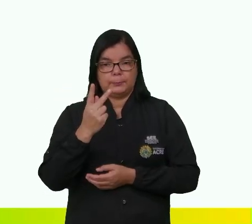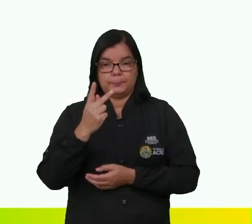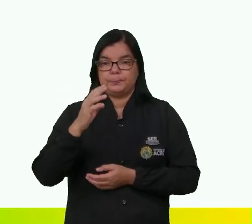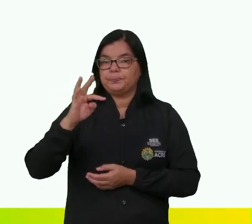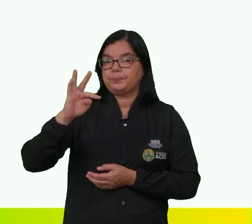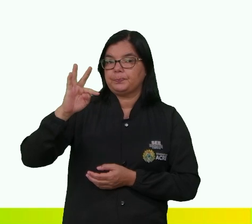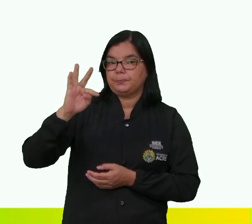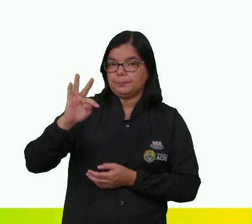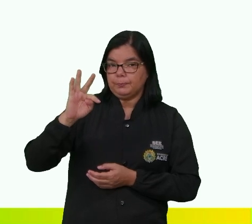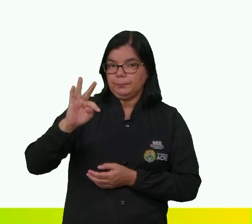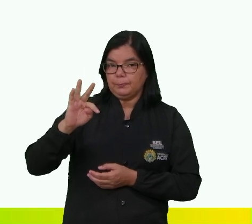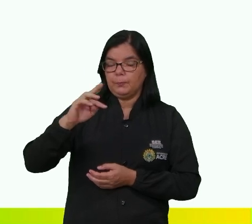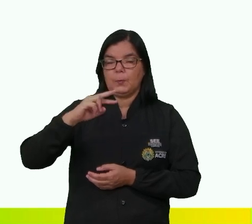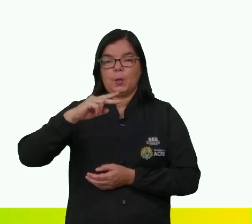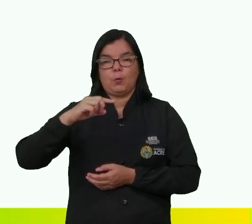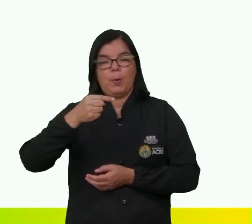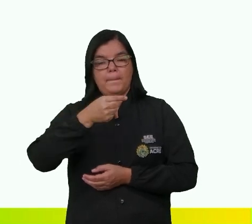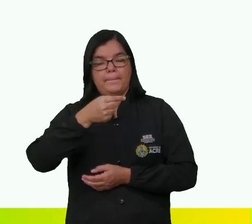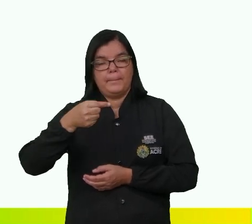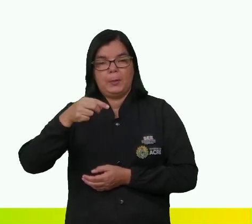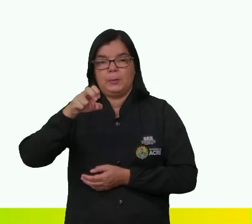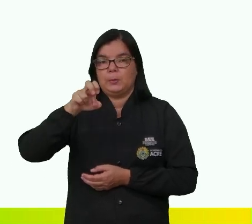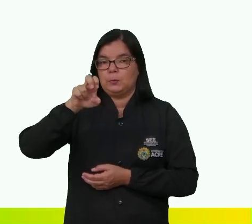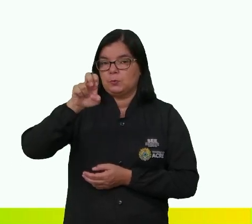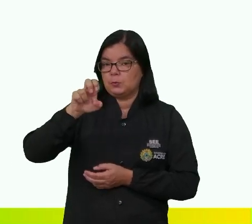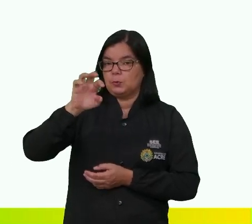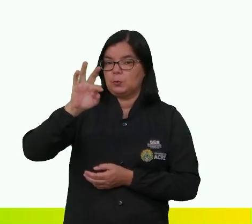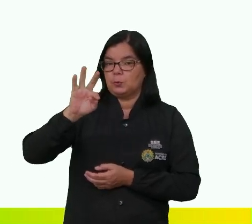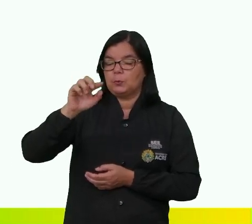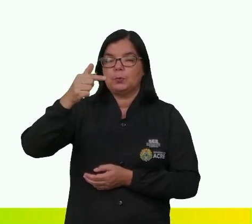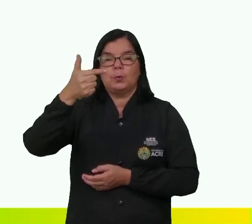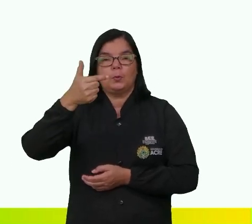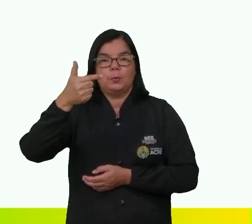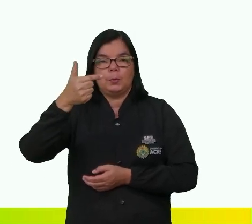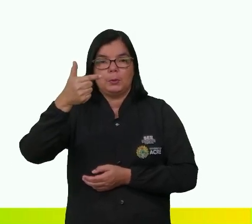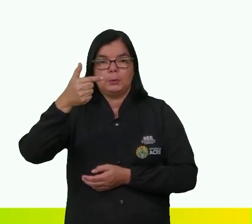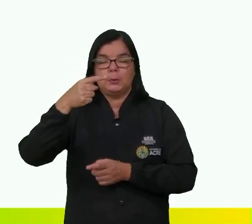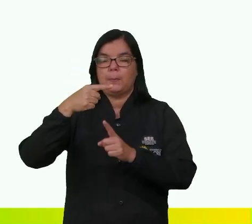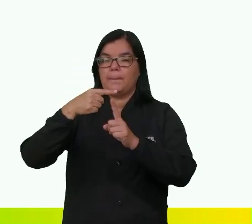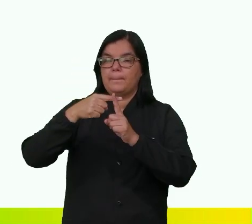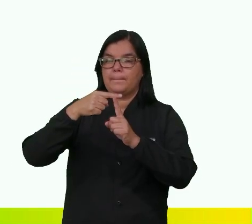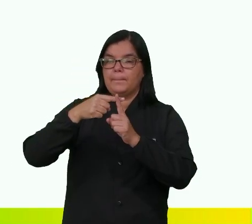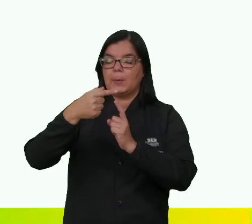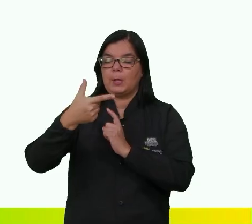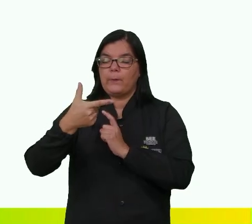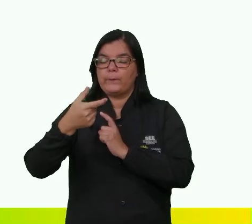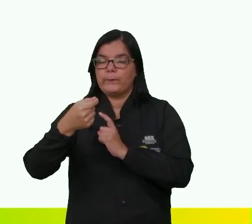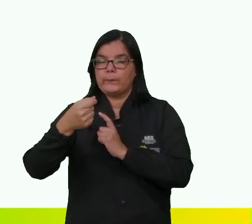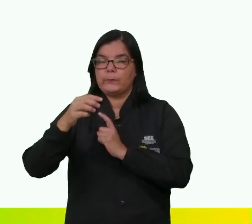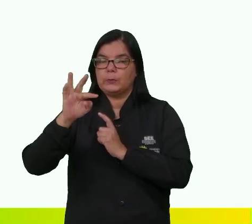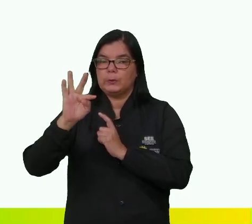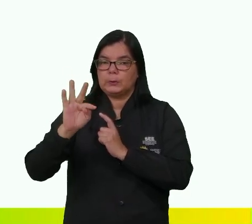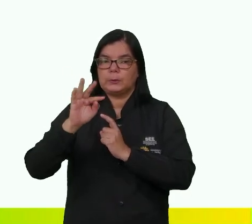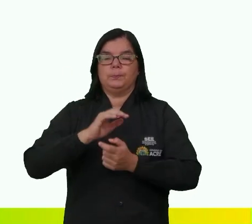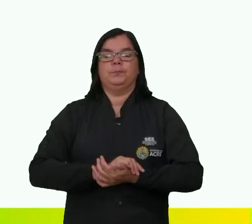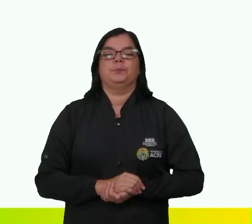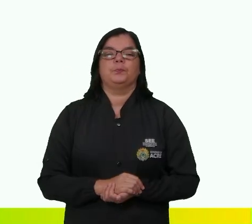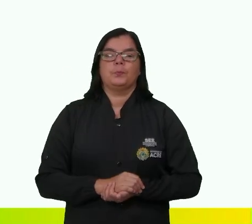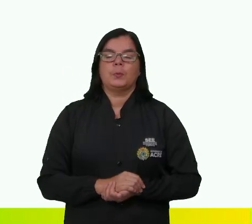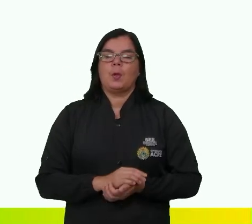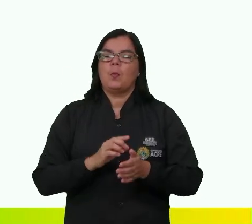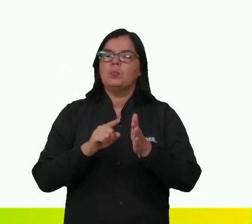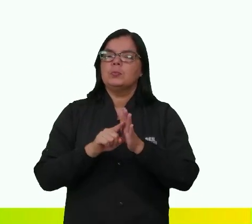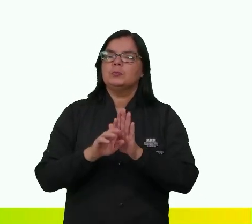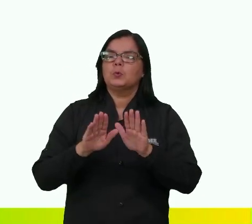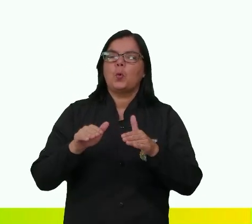aqui. H de t, a altura, é menos 5t² mais 20t. Aí eu pergunto